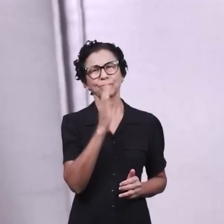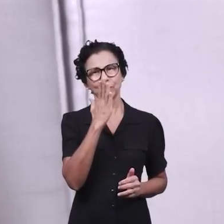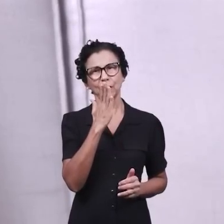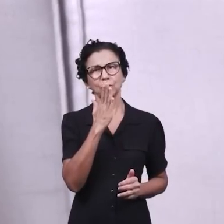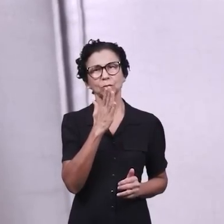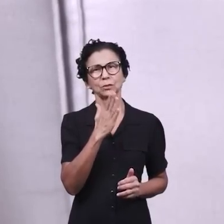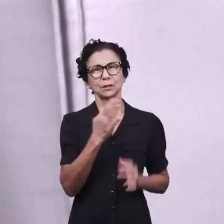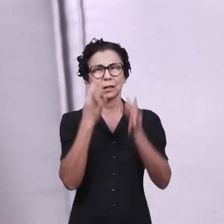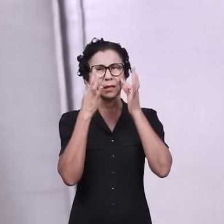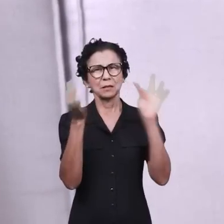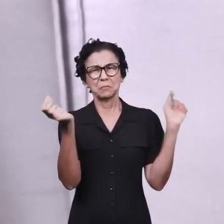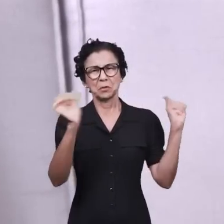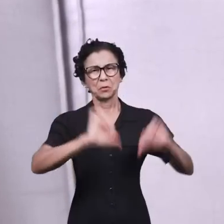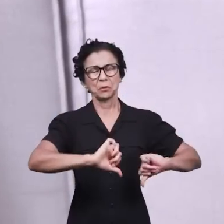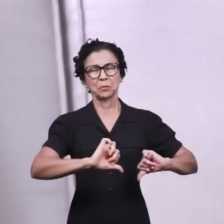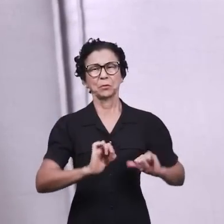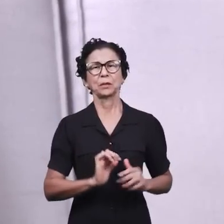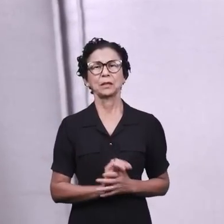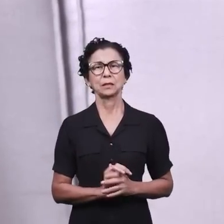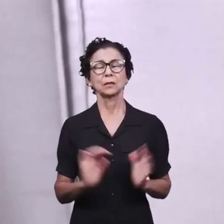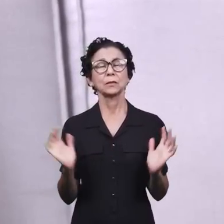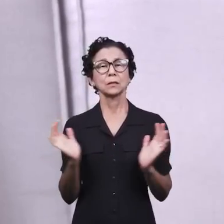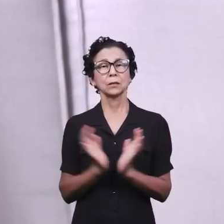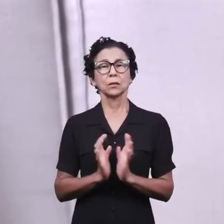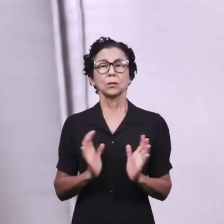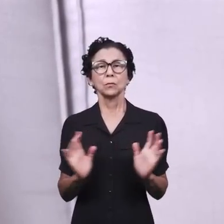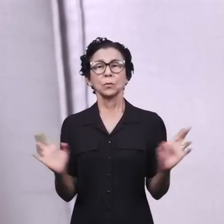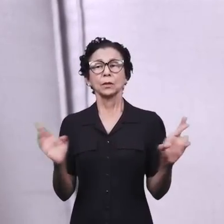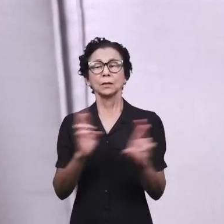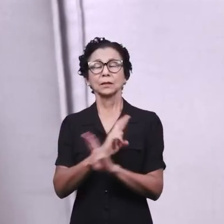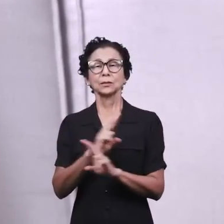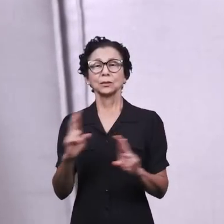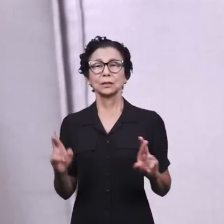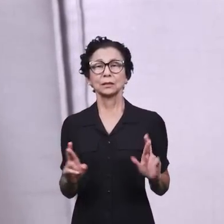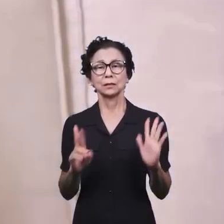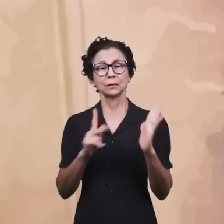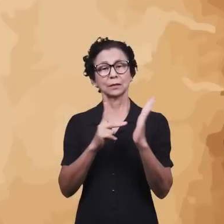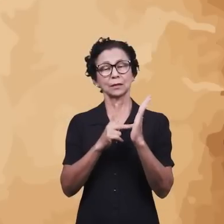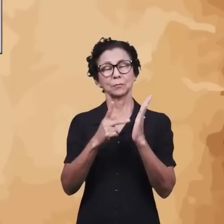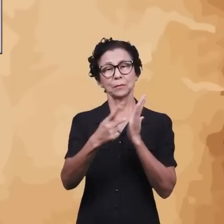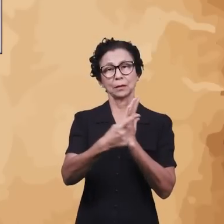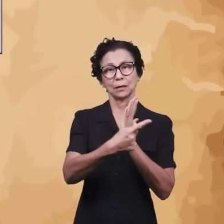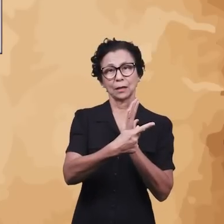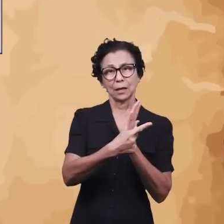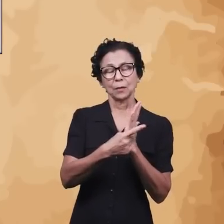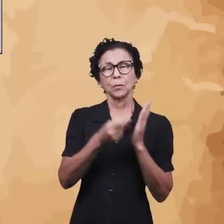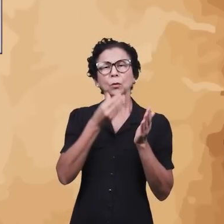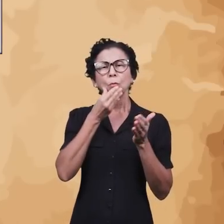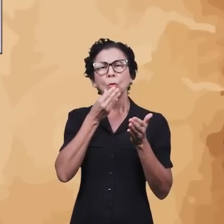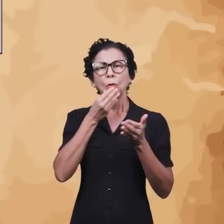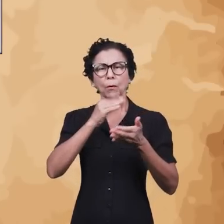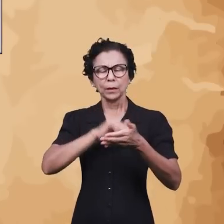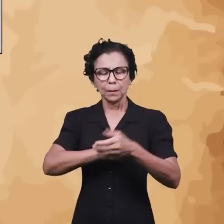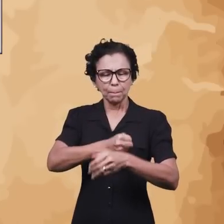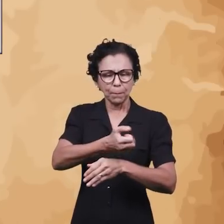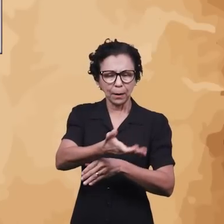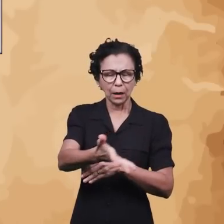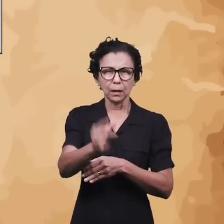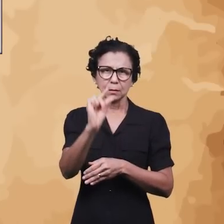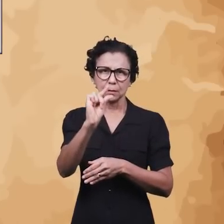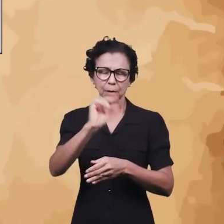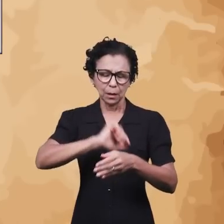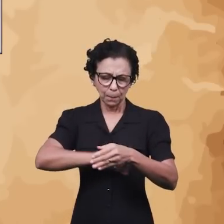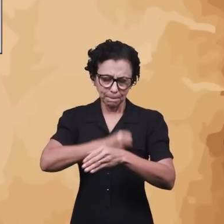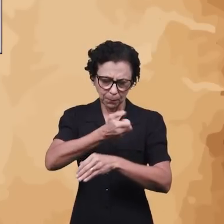eles, inclusive, estão muito bem relacionados com a parábola do semeador, que é um assunto também que vamos